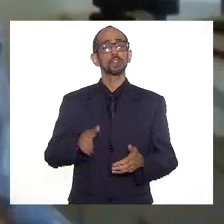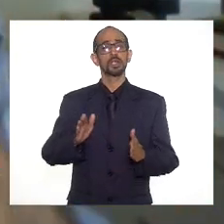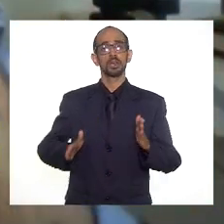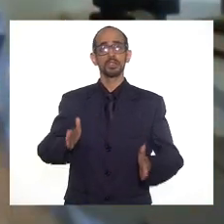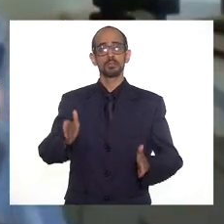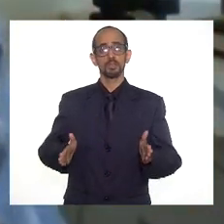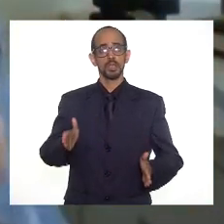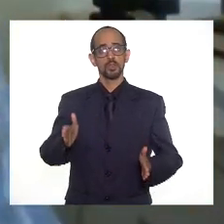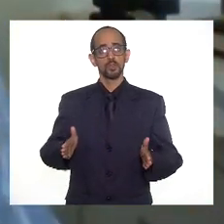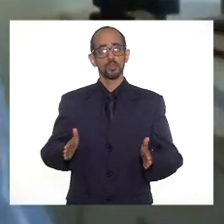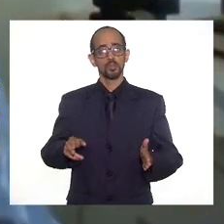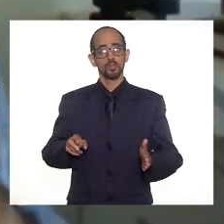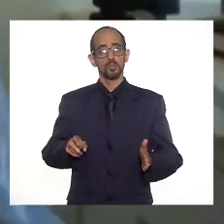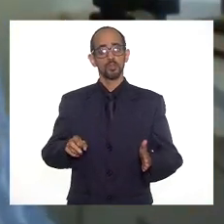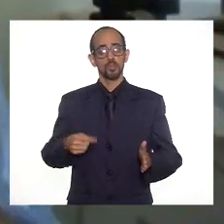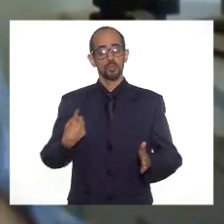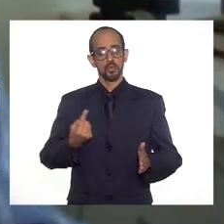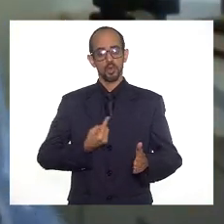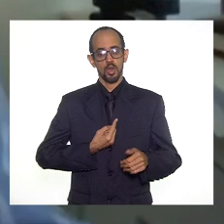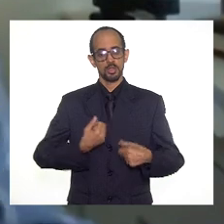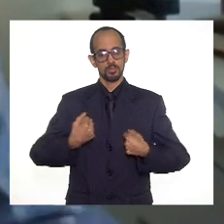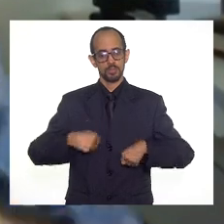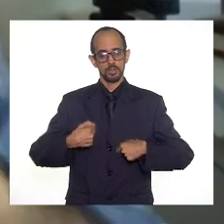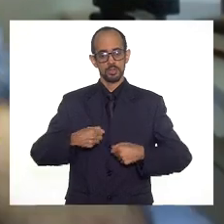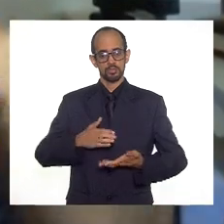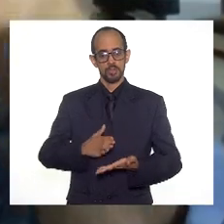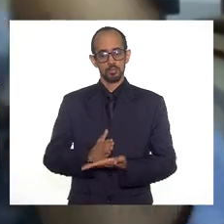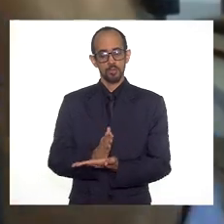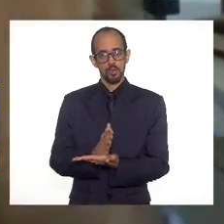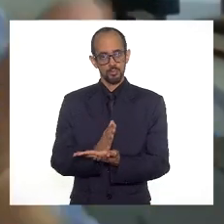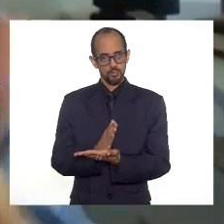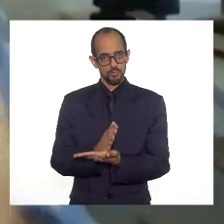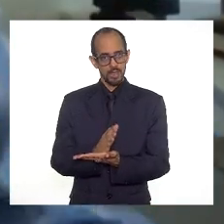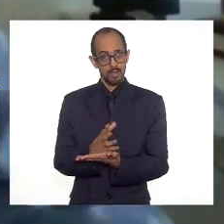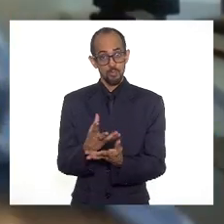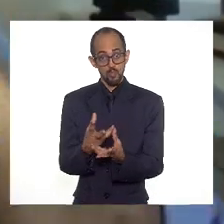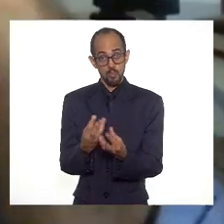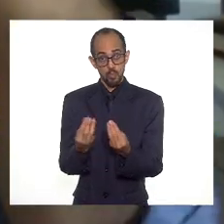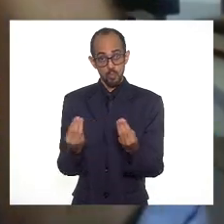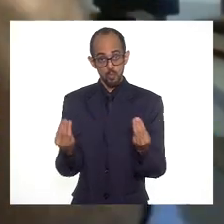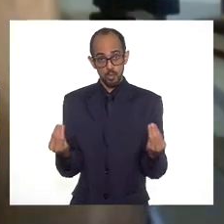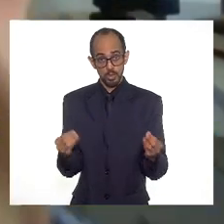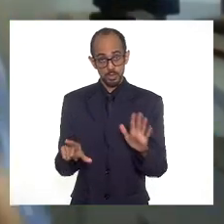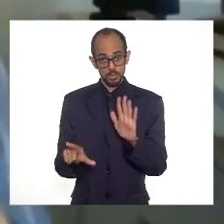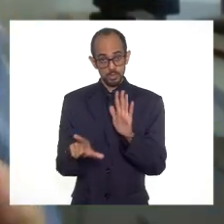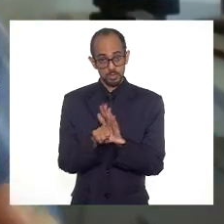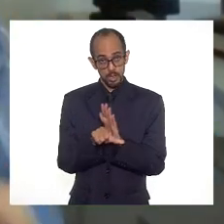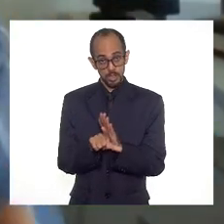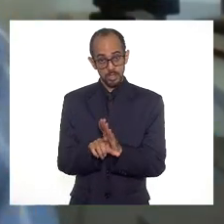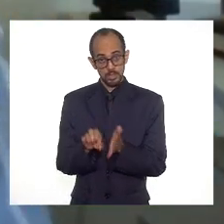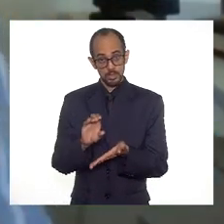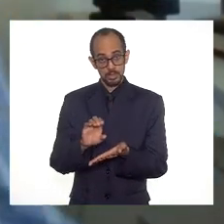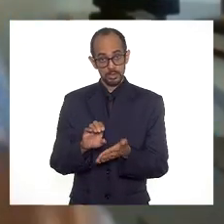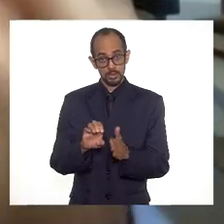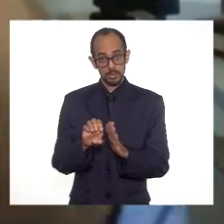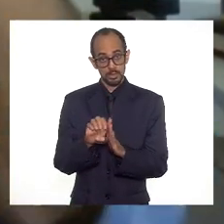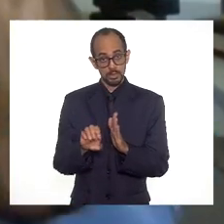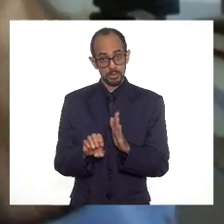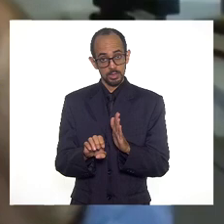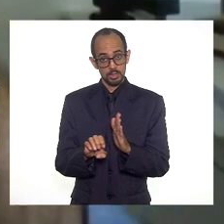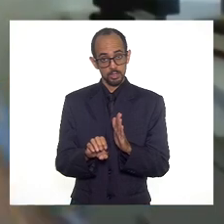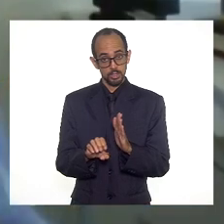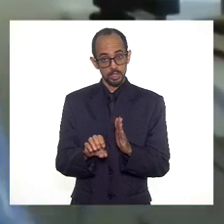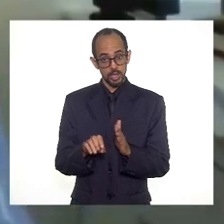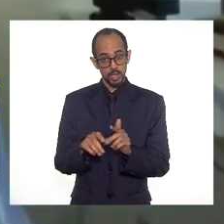teremos que aprovar, deputada Tia Ju, muitas leis, emendas constitucionais, e que o regime